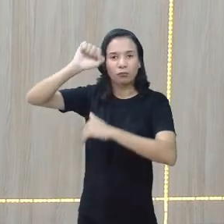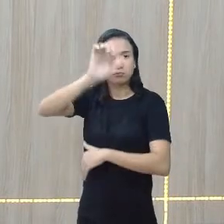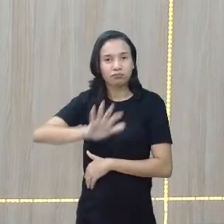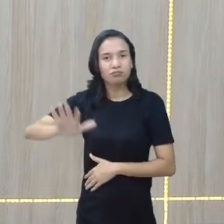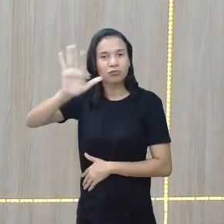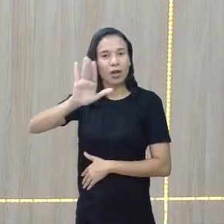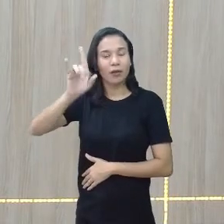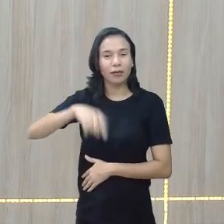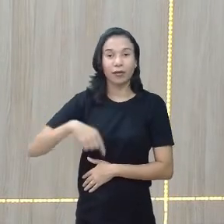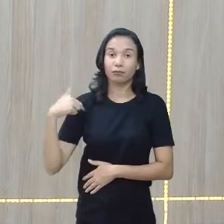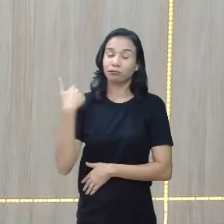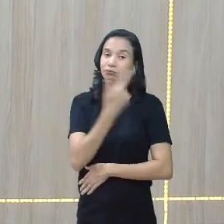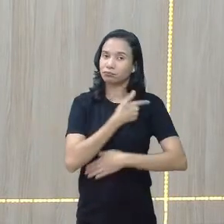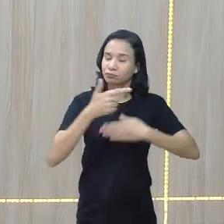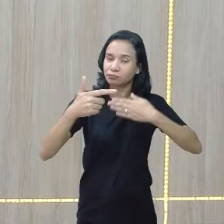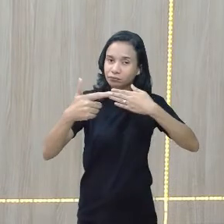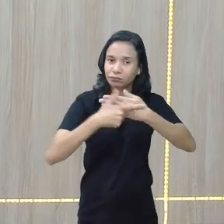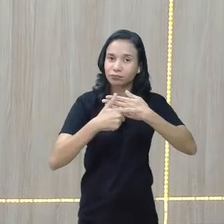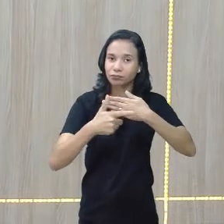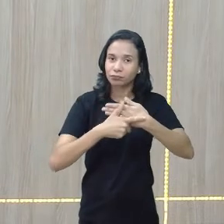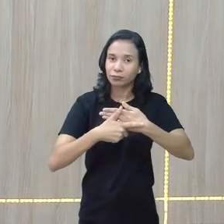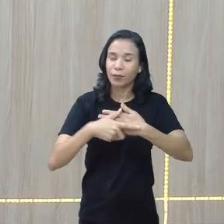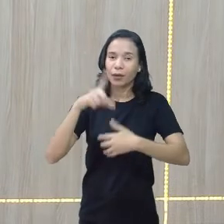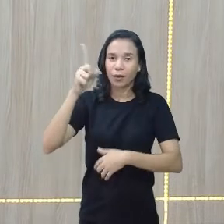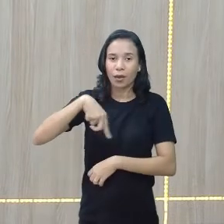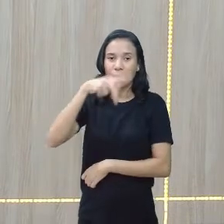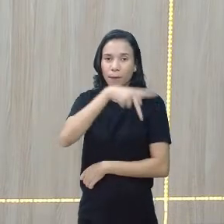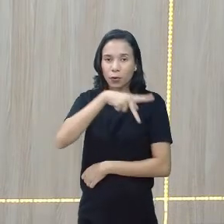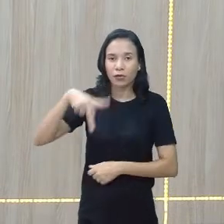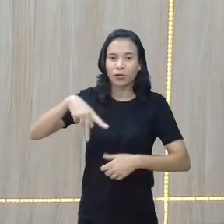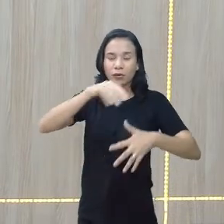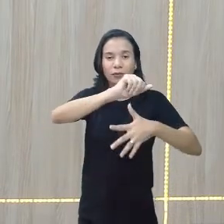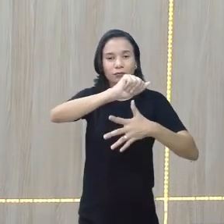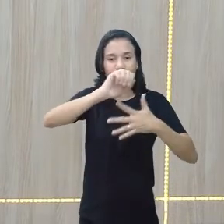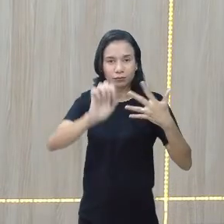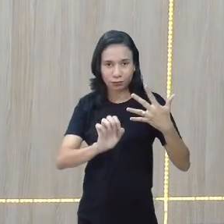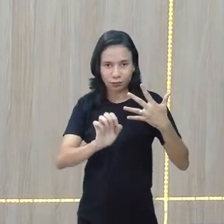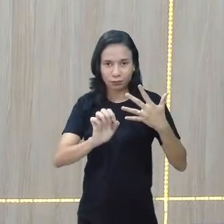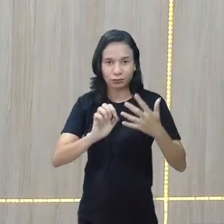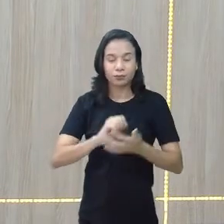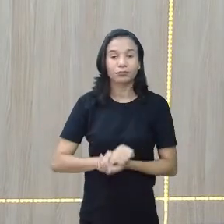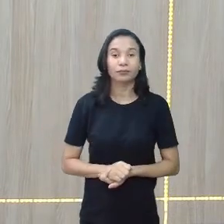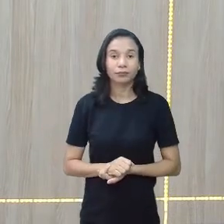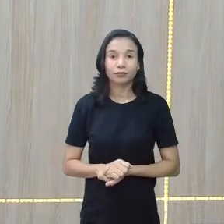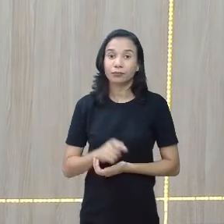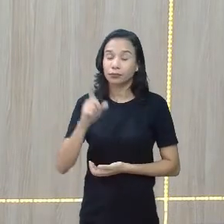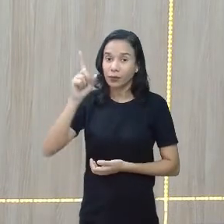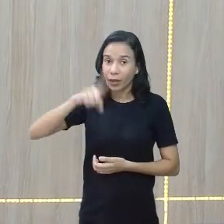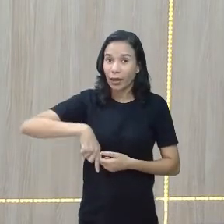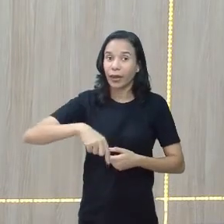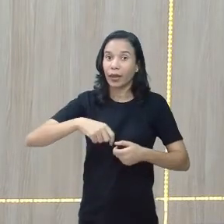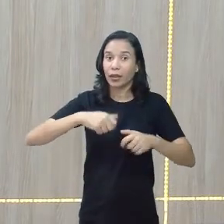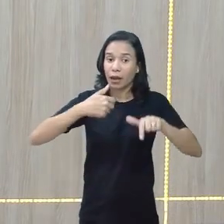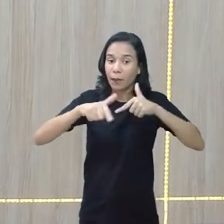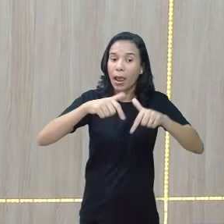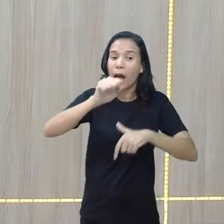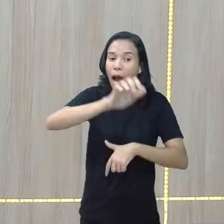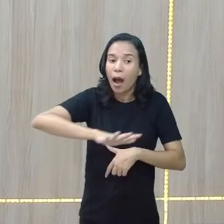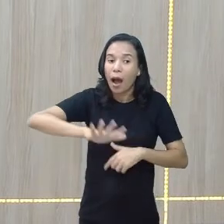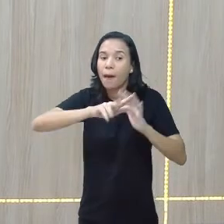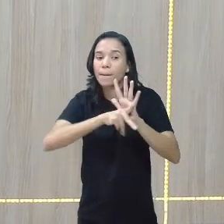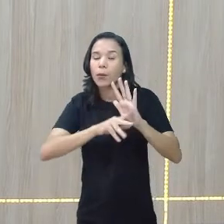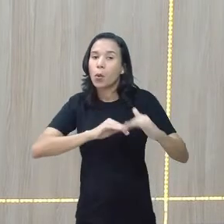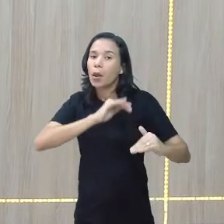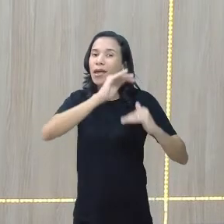que é o nosso papel, né, enquanto professores do atendimento educacional especializado, é trabalhar áreas de